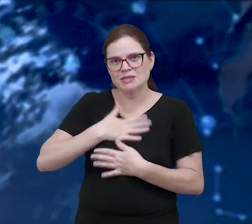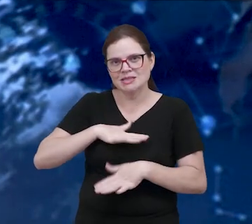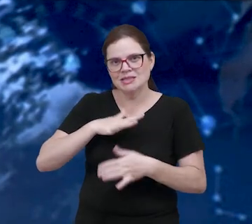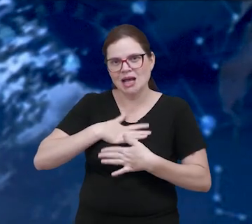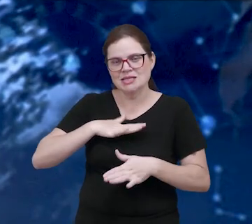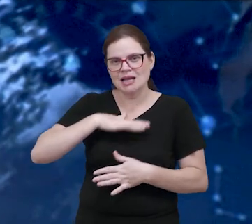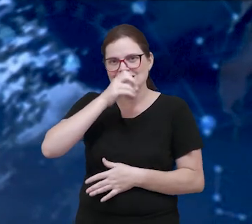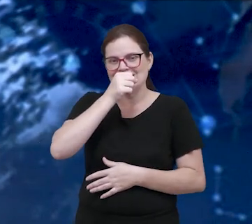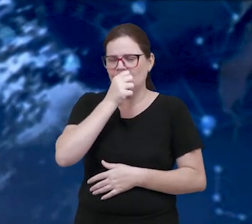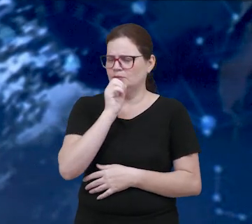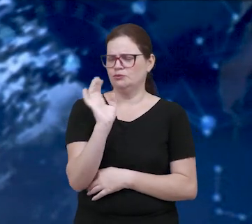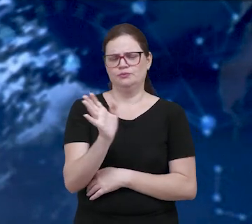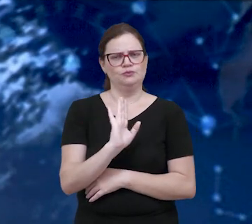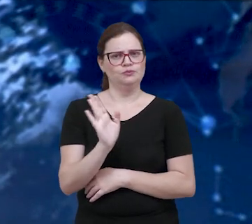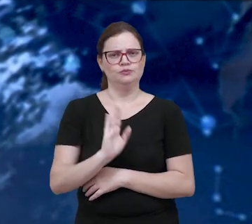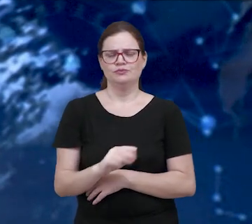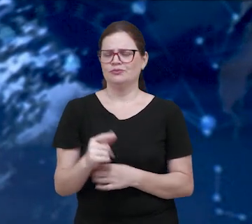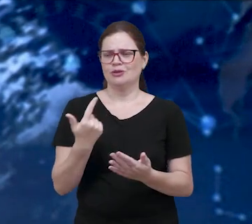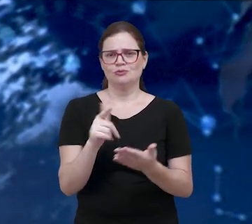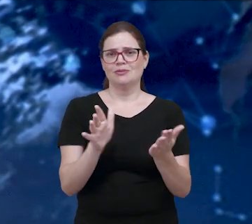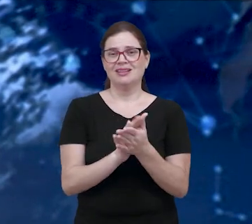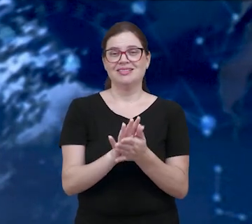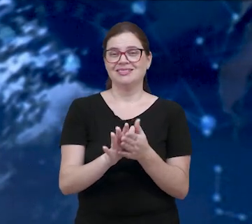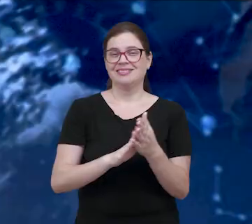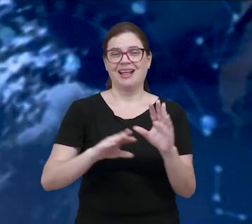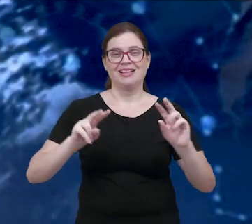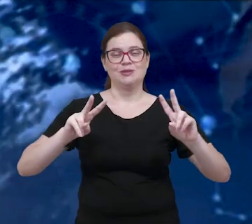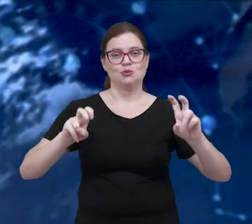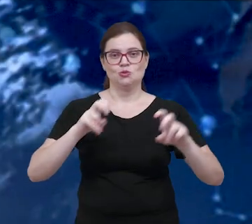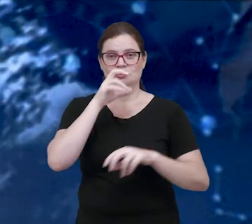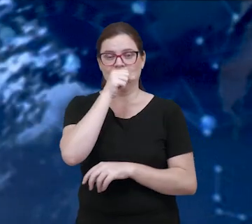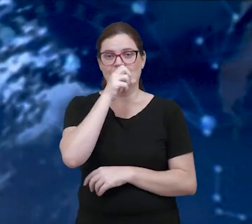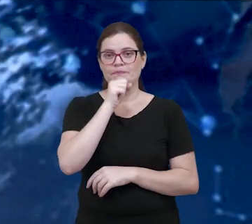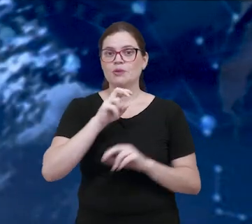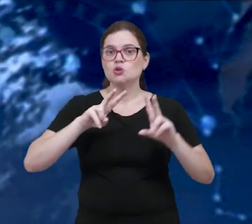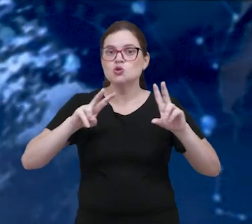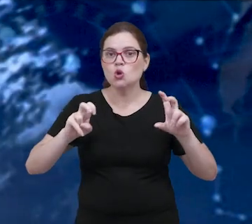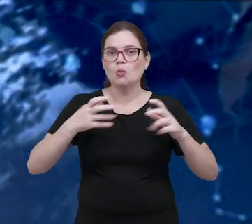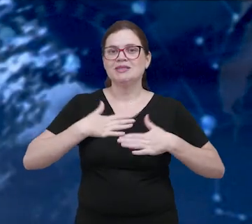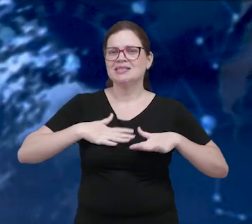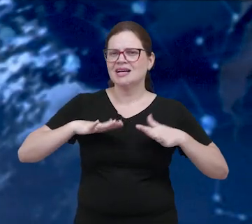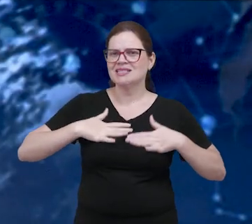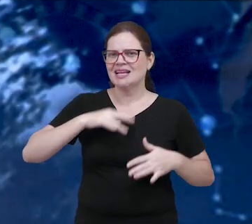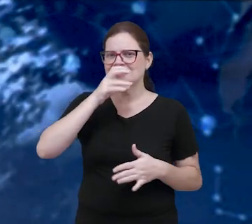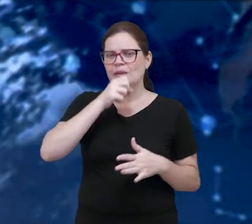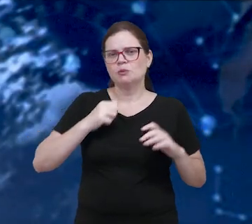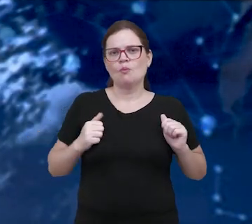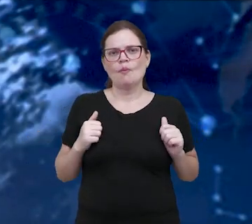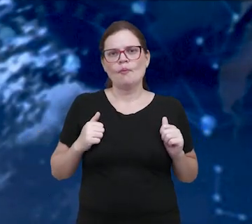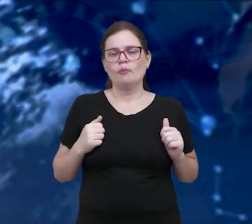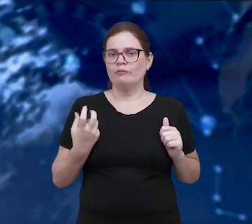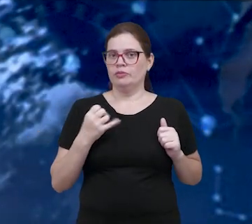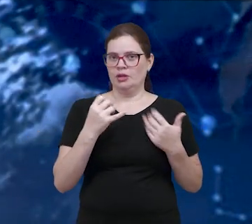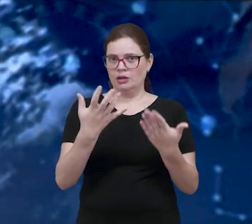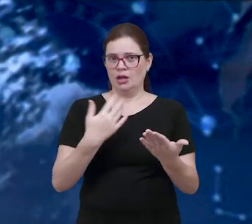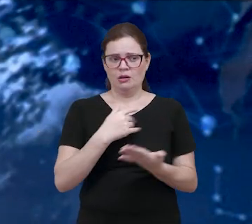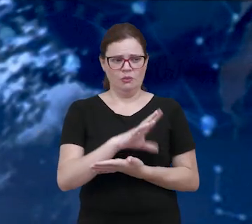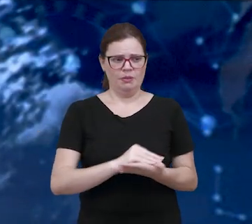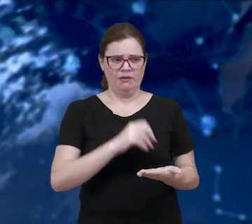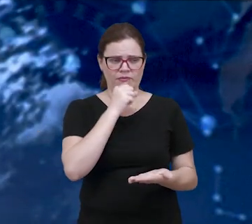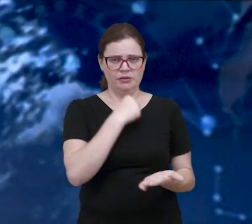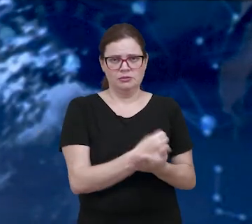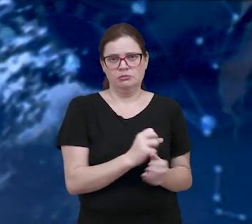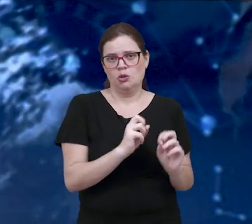até nas ordenanças para a igreja, não fala nada sobre sábado. Então, essa ordenança de guardar sábado é para quem quer ficar no Velho Testamento, porque o